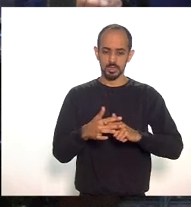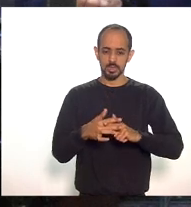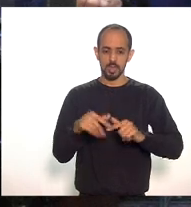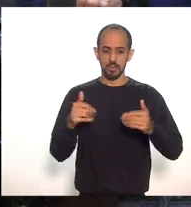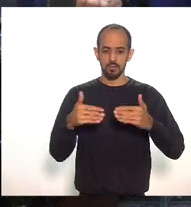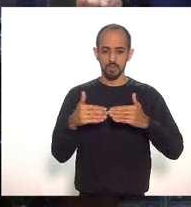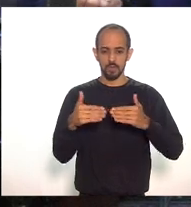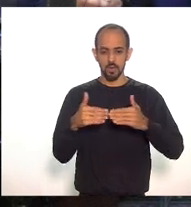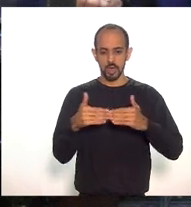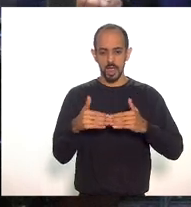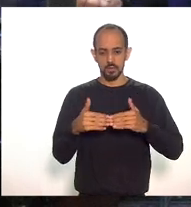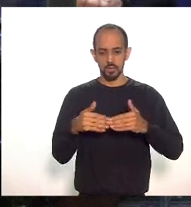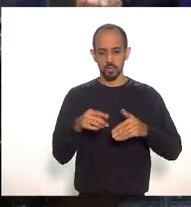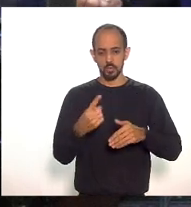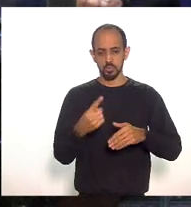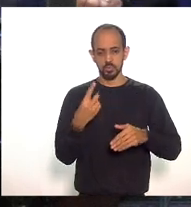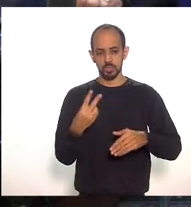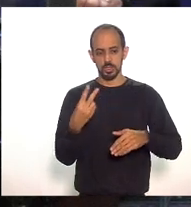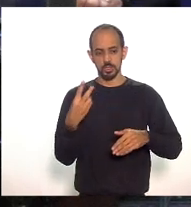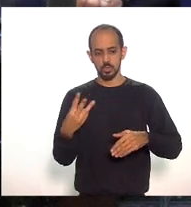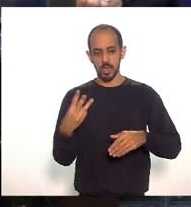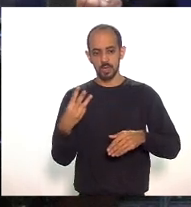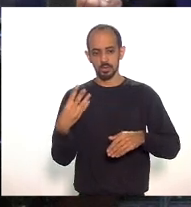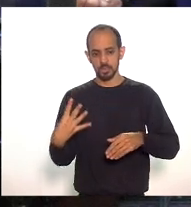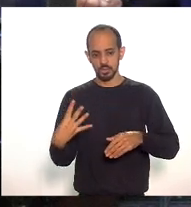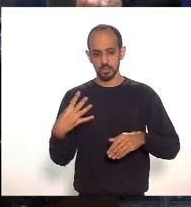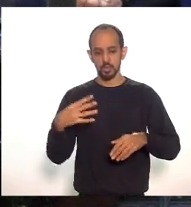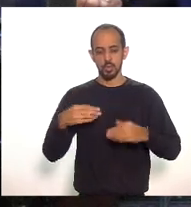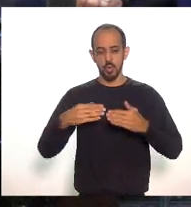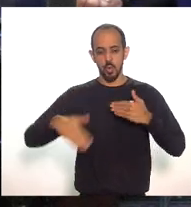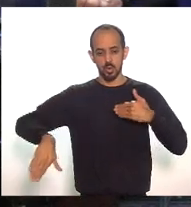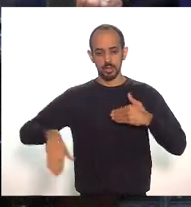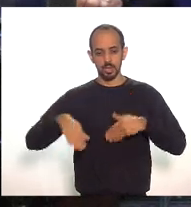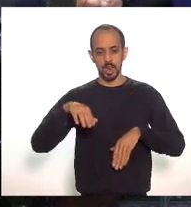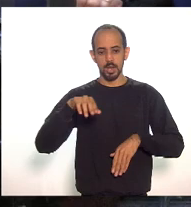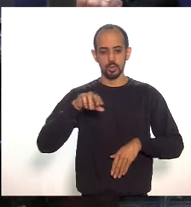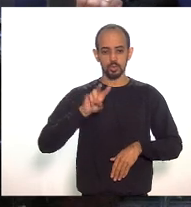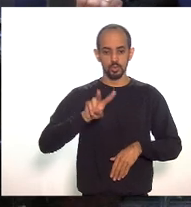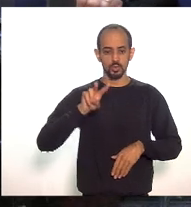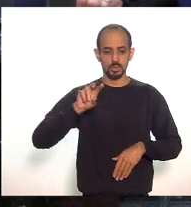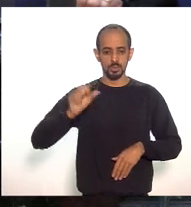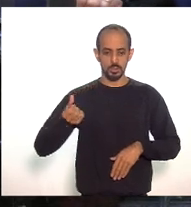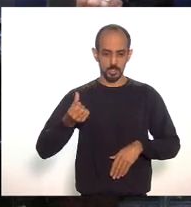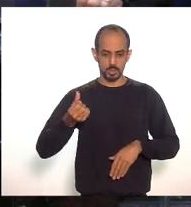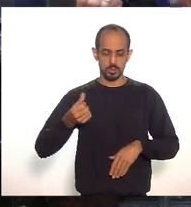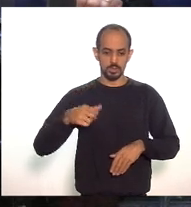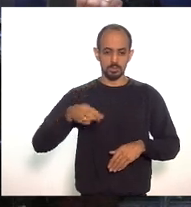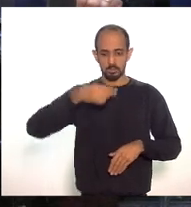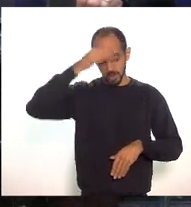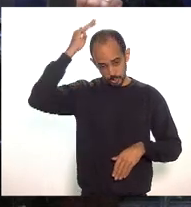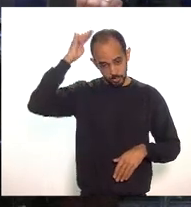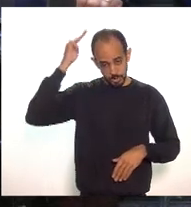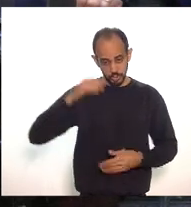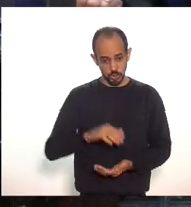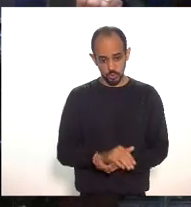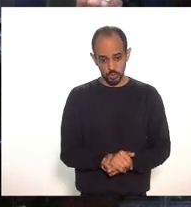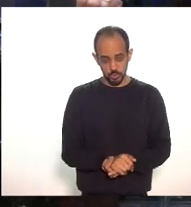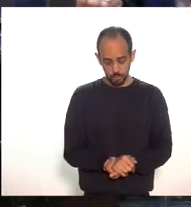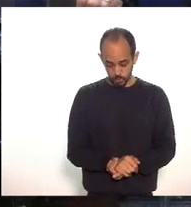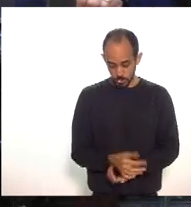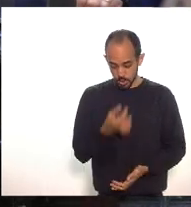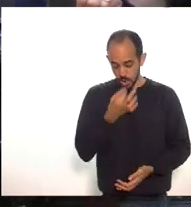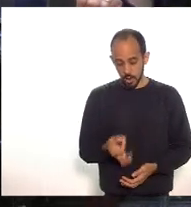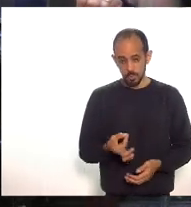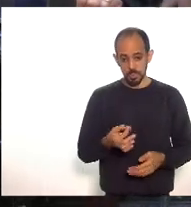Justiça favorável alimentares 1 3 4 e 5 e contrário às emendas dois e seis ela tô Deputado Márcio Pacheco vendendo de